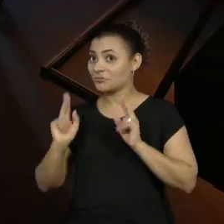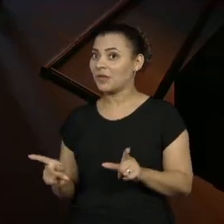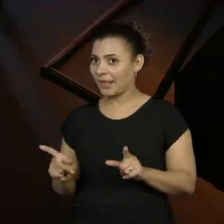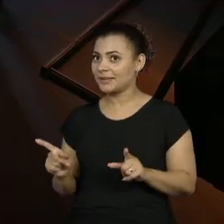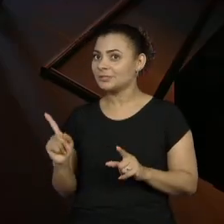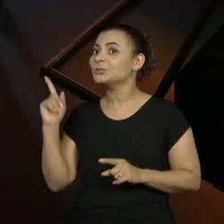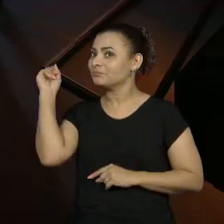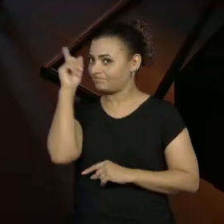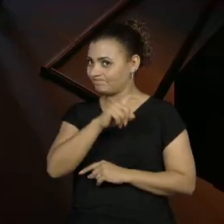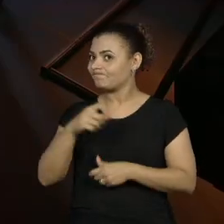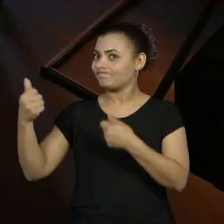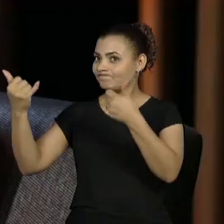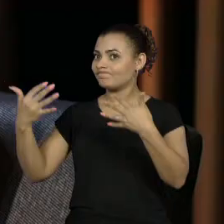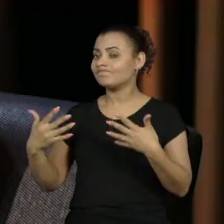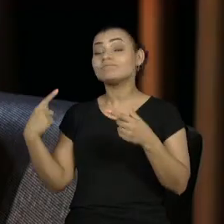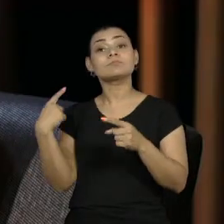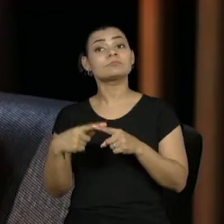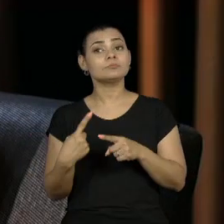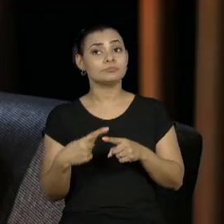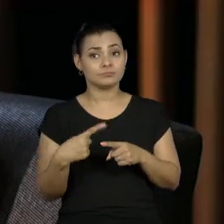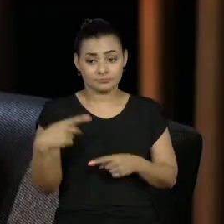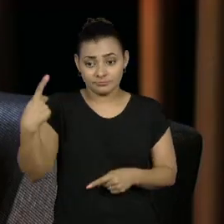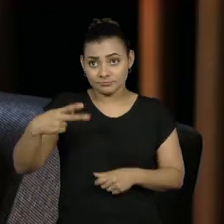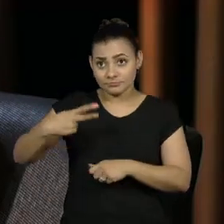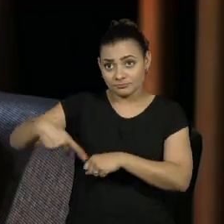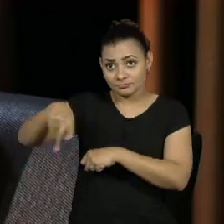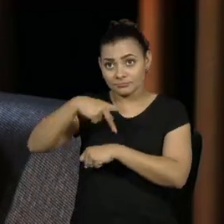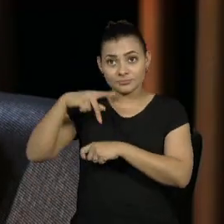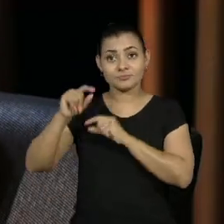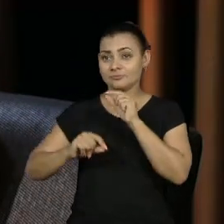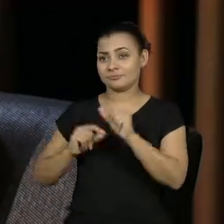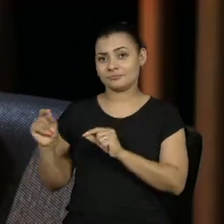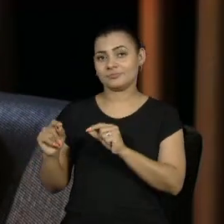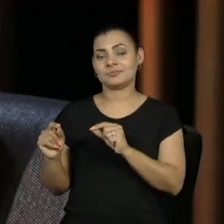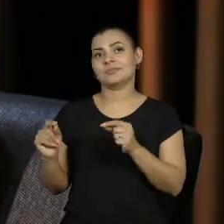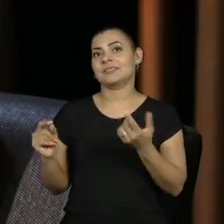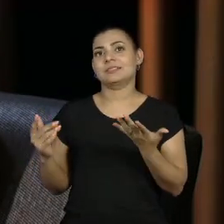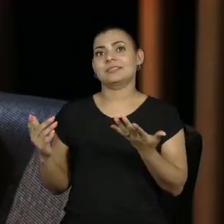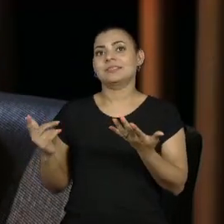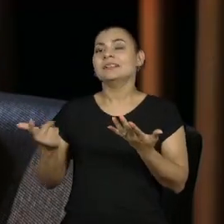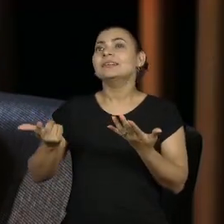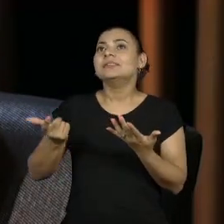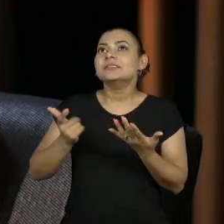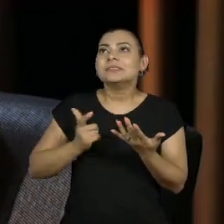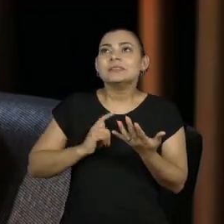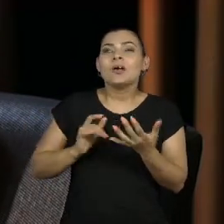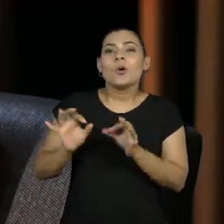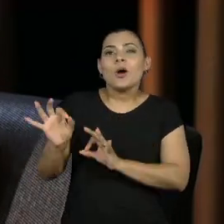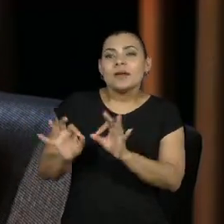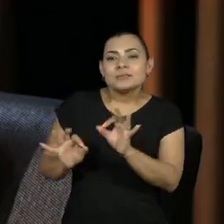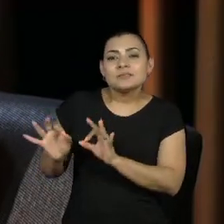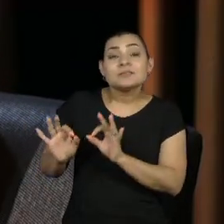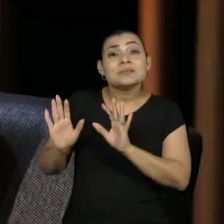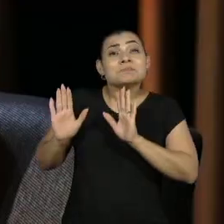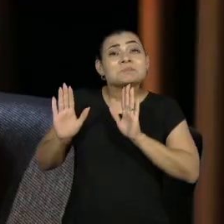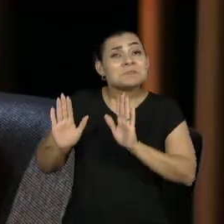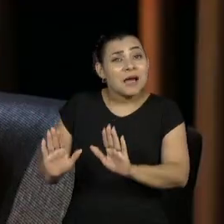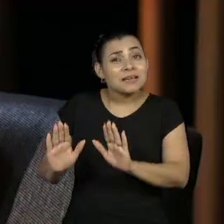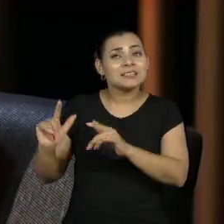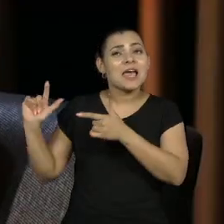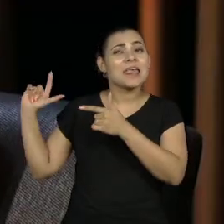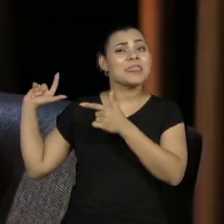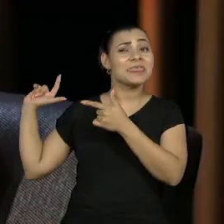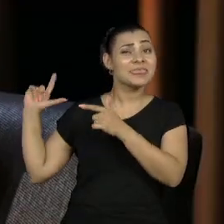difícil nós somos ao mesmo tempo um país super organizado e um país absolutamente